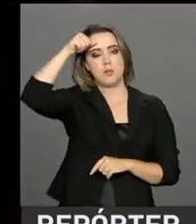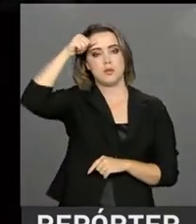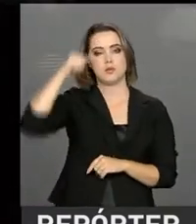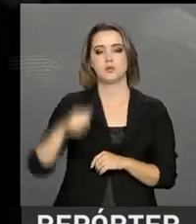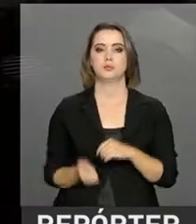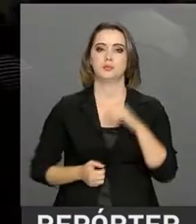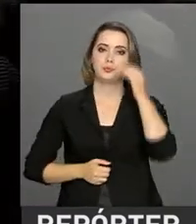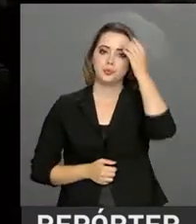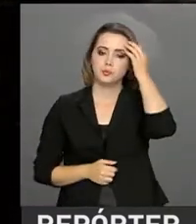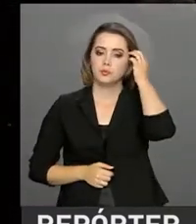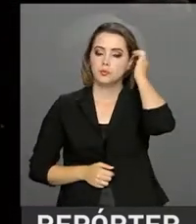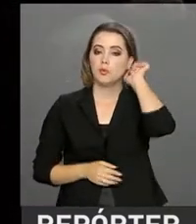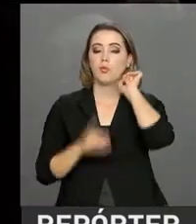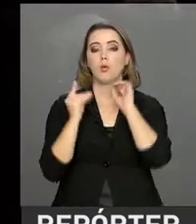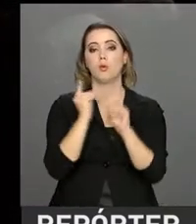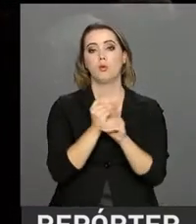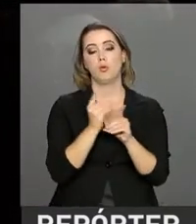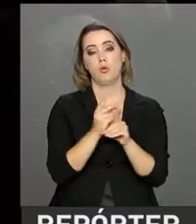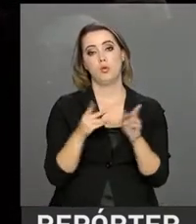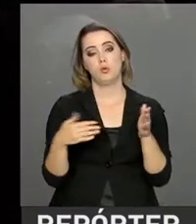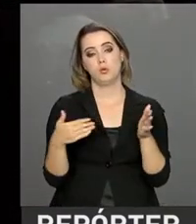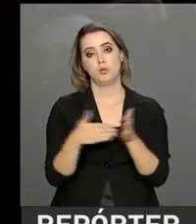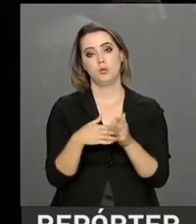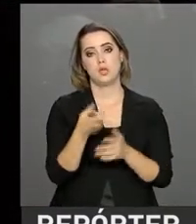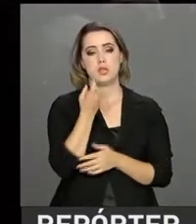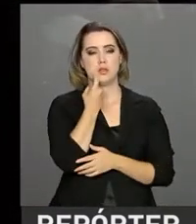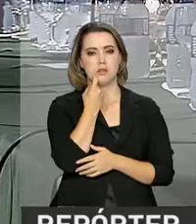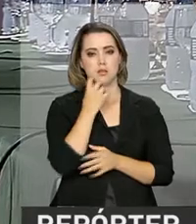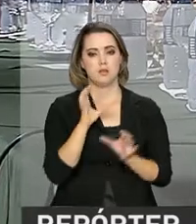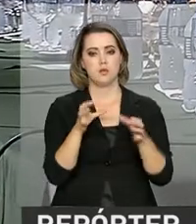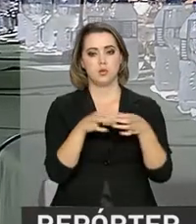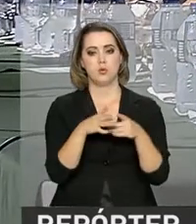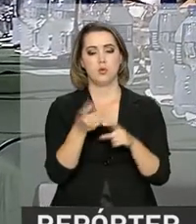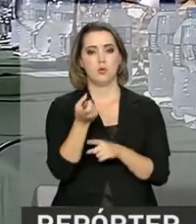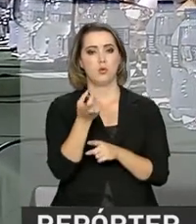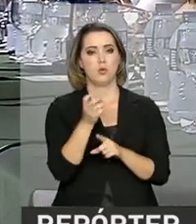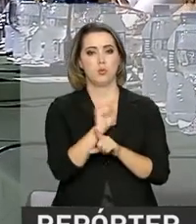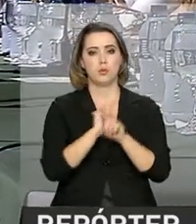encontro reúne até sexta-feira representantes da área social de